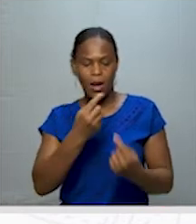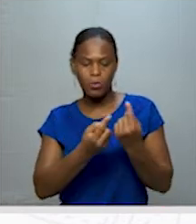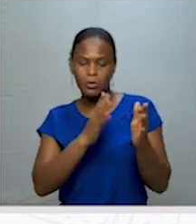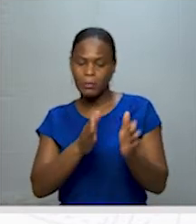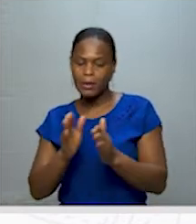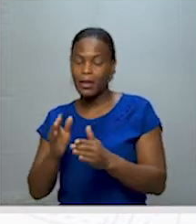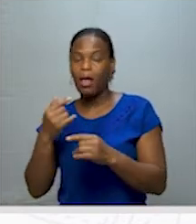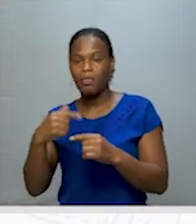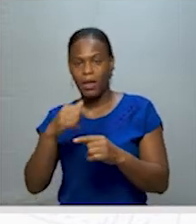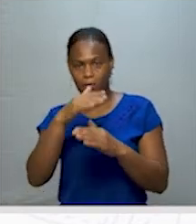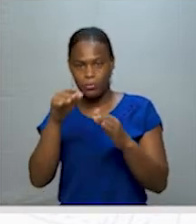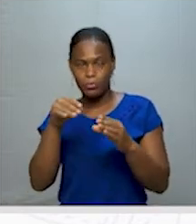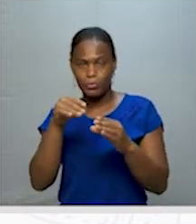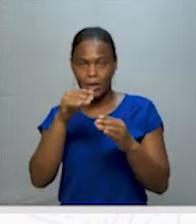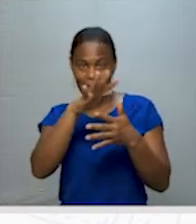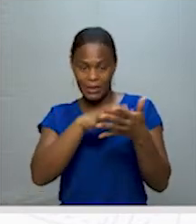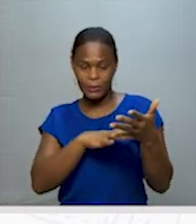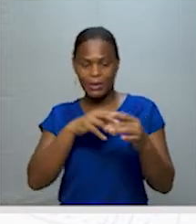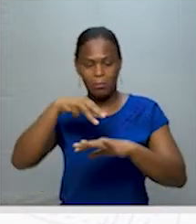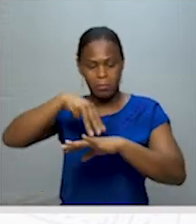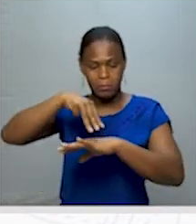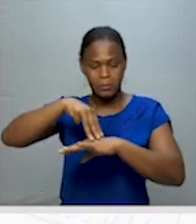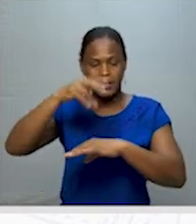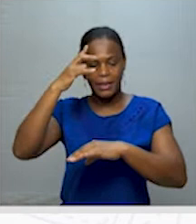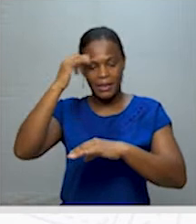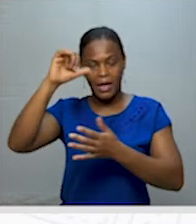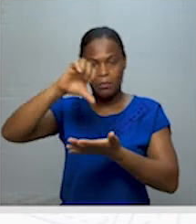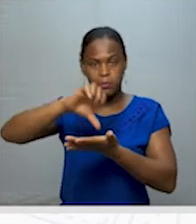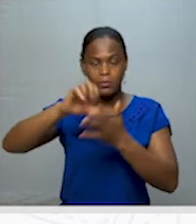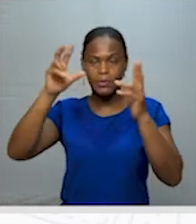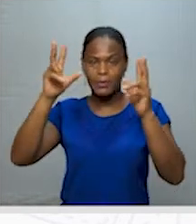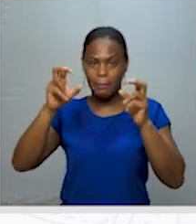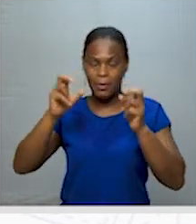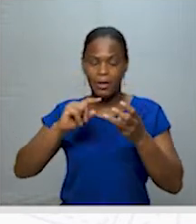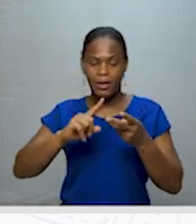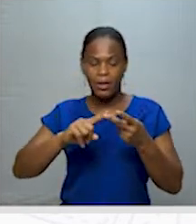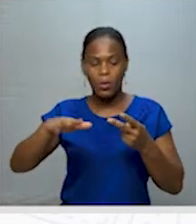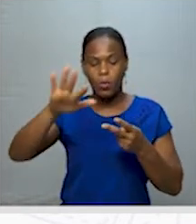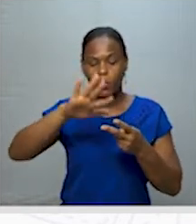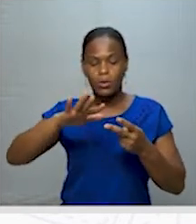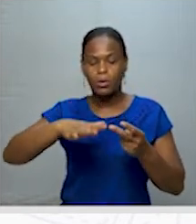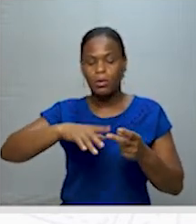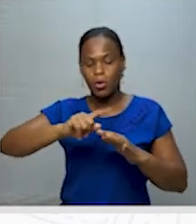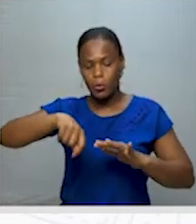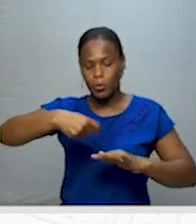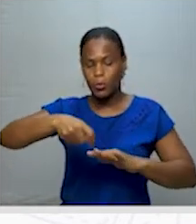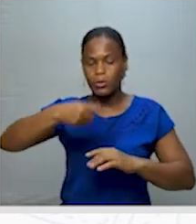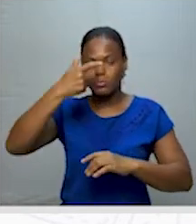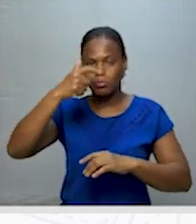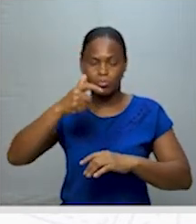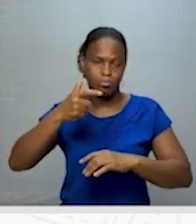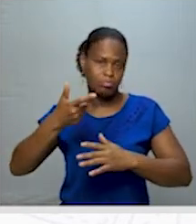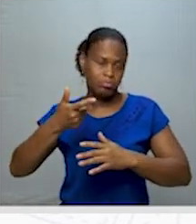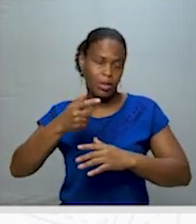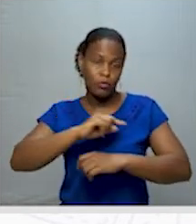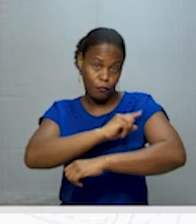compõem um texto dissertativo: tese, ideia núcleo, temática, utilização de recursos de